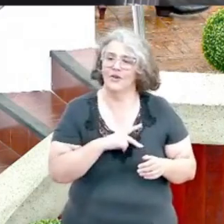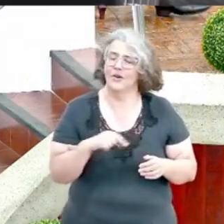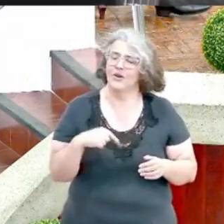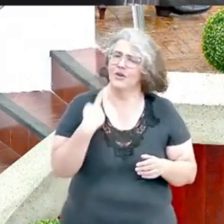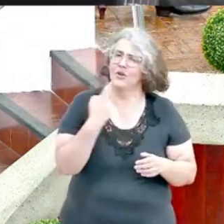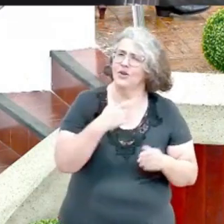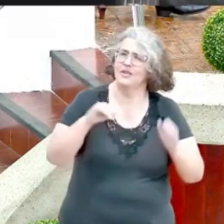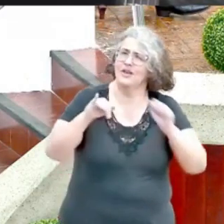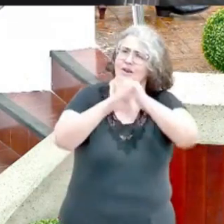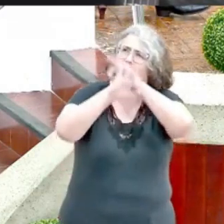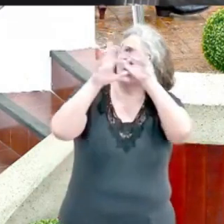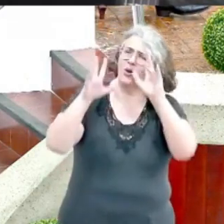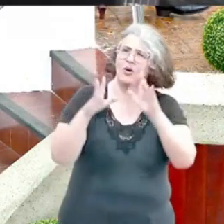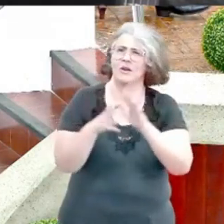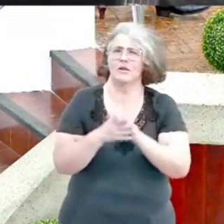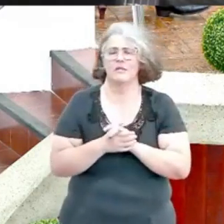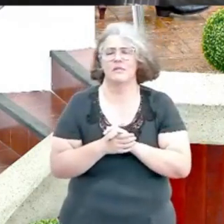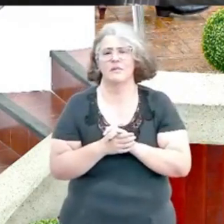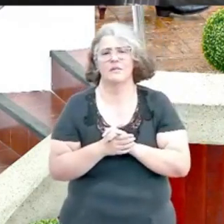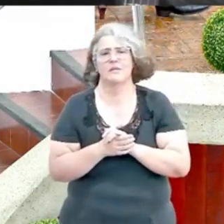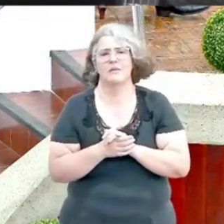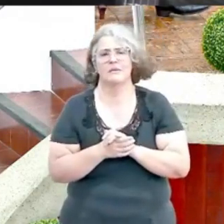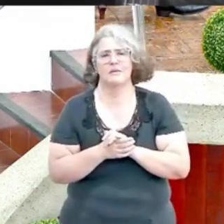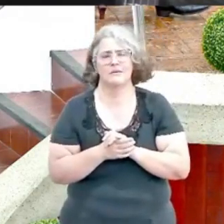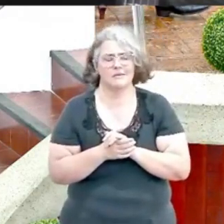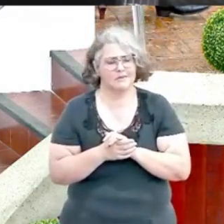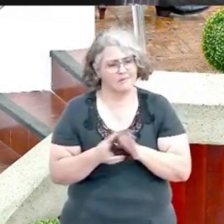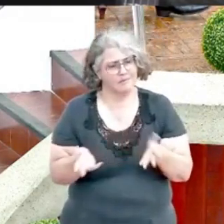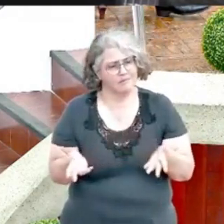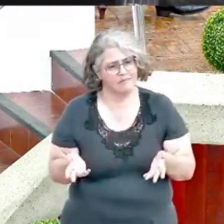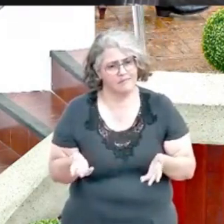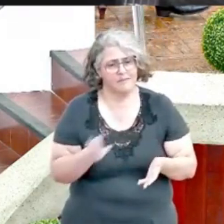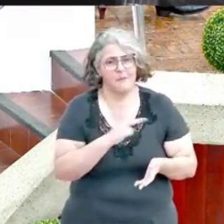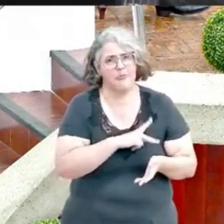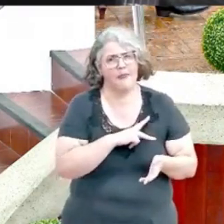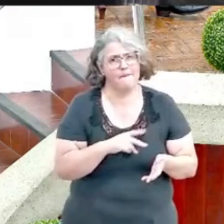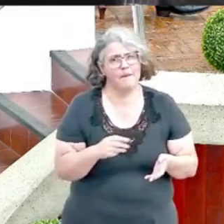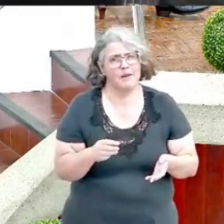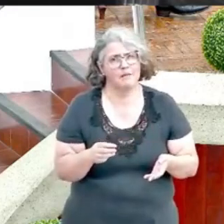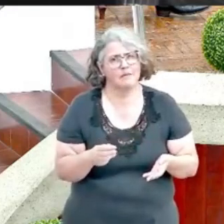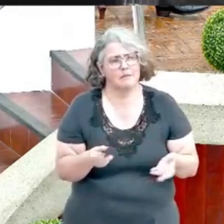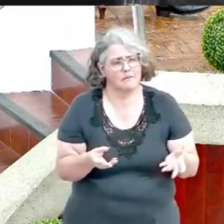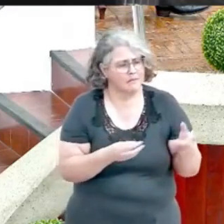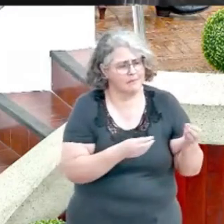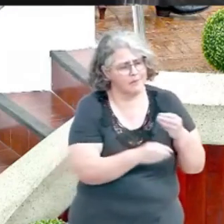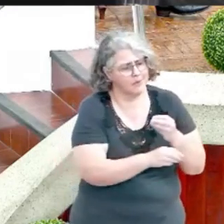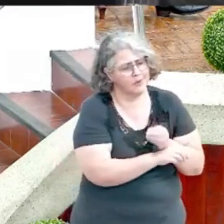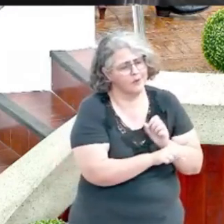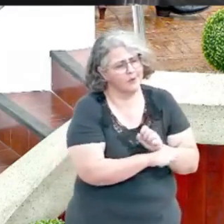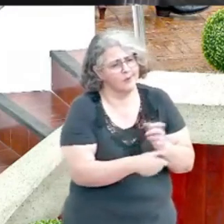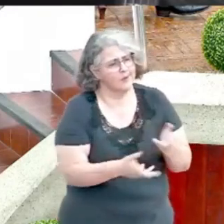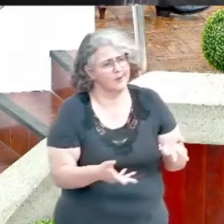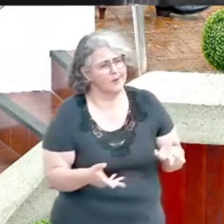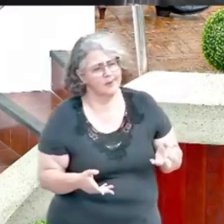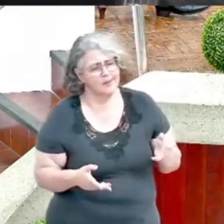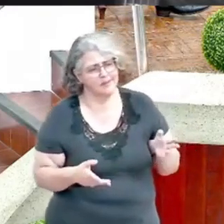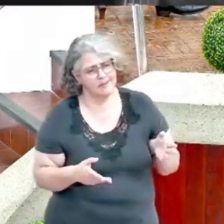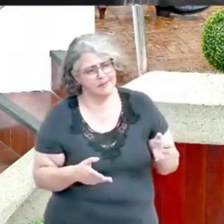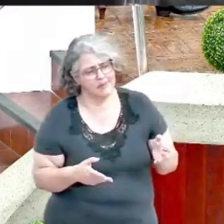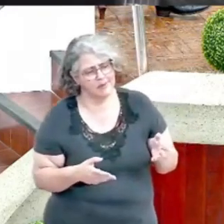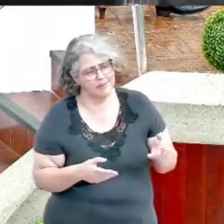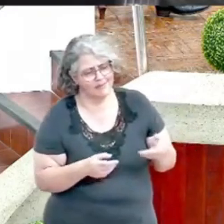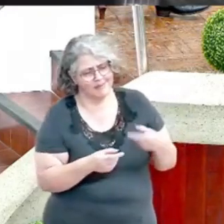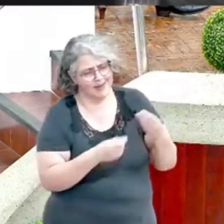Puxa vida, Paulo. Paulo, com todo respeito, o senhor não tinha escrito lá aos Coríntios que